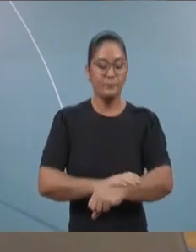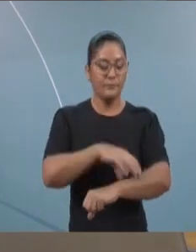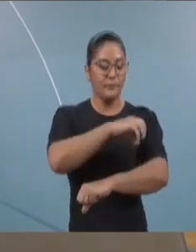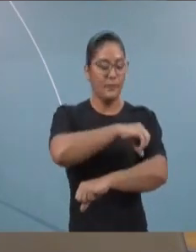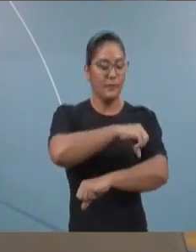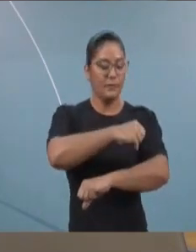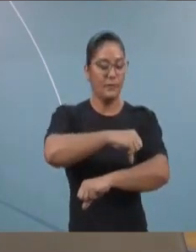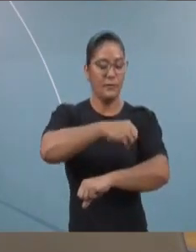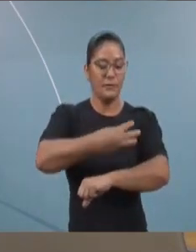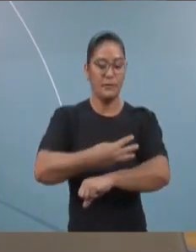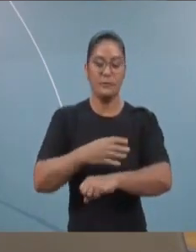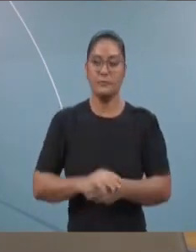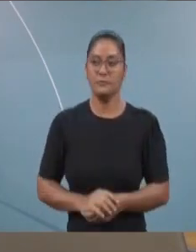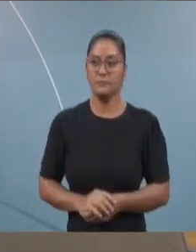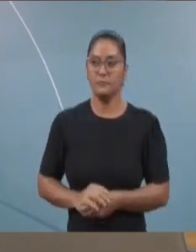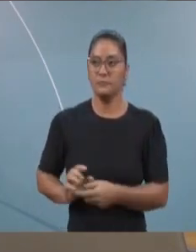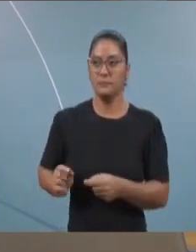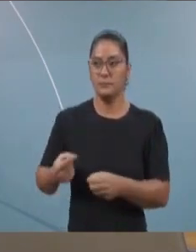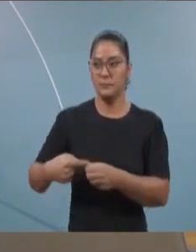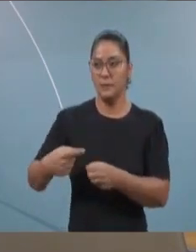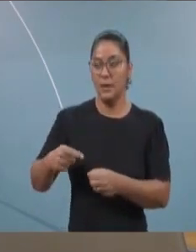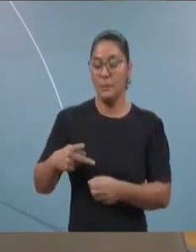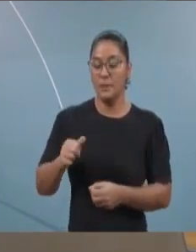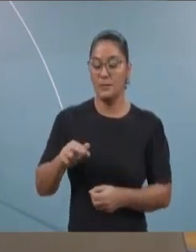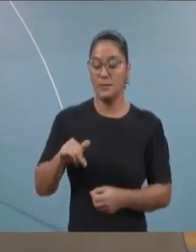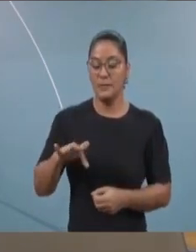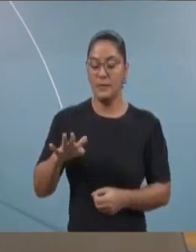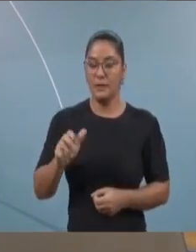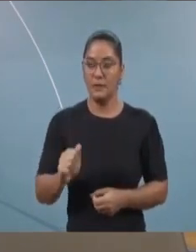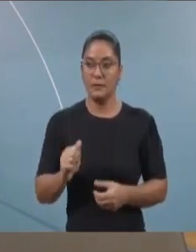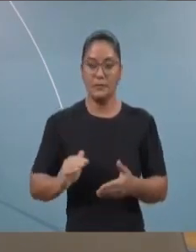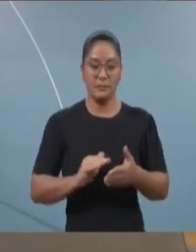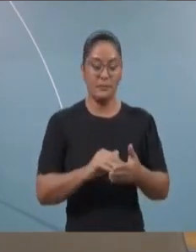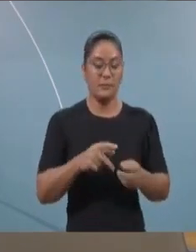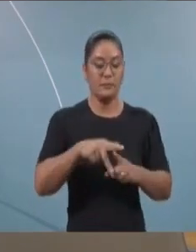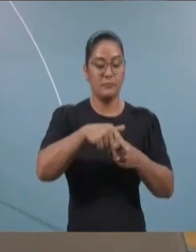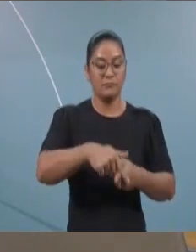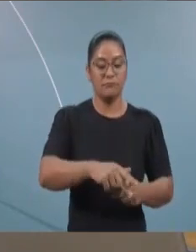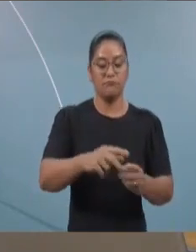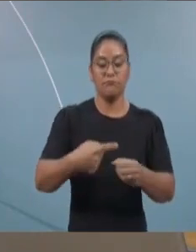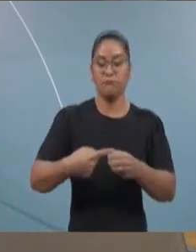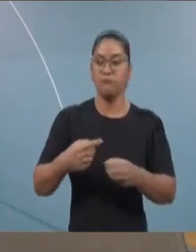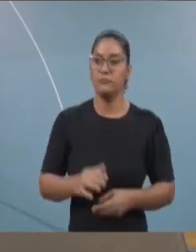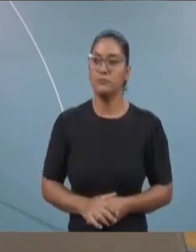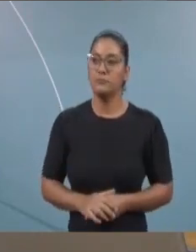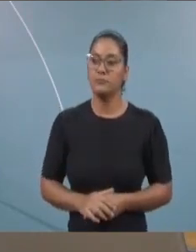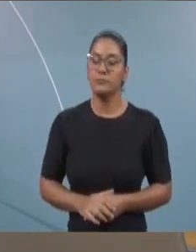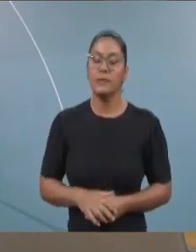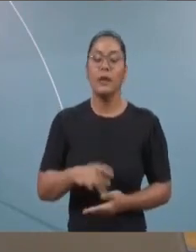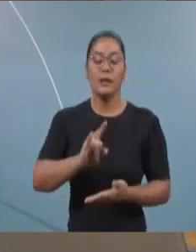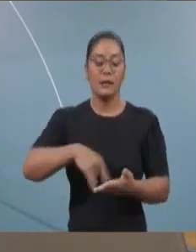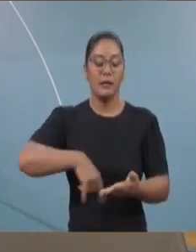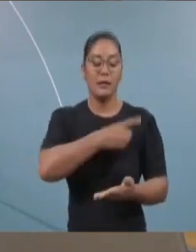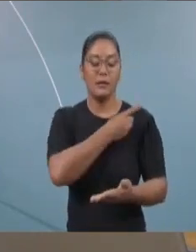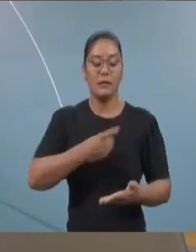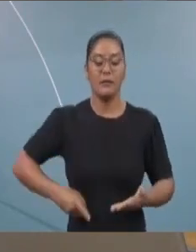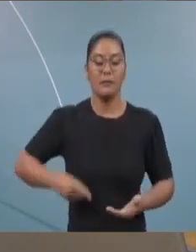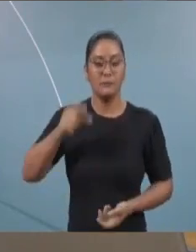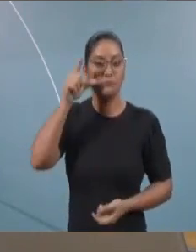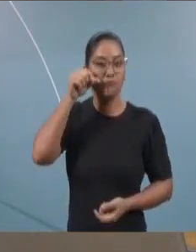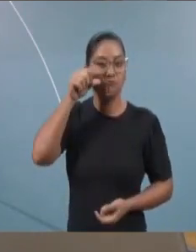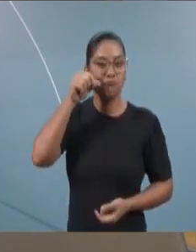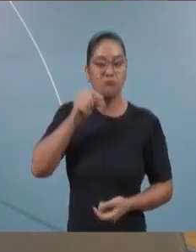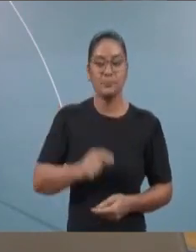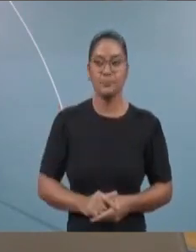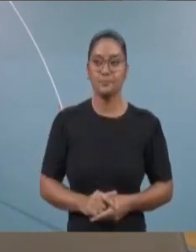093 TRE que liga município de Pacifica ação José de Mipibu requerimento do deputado Baldo Fernandes